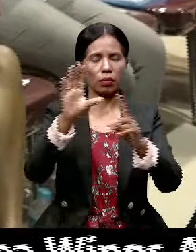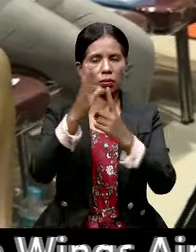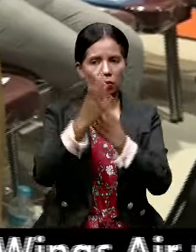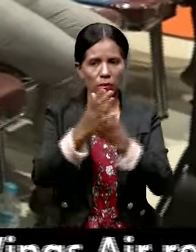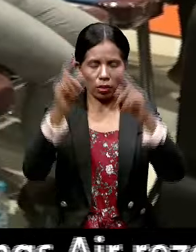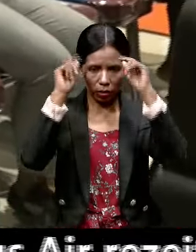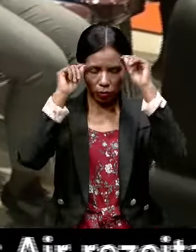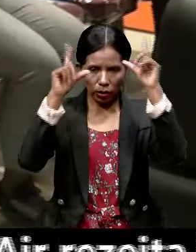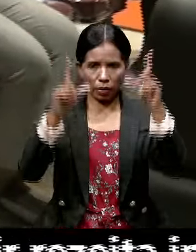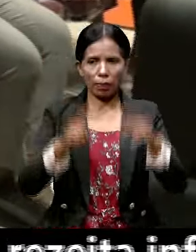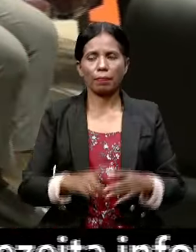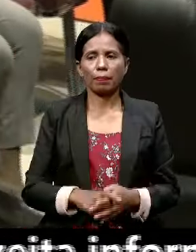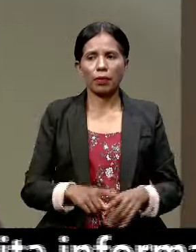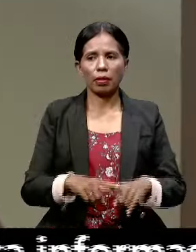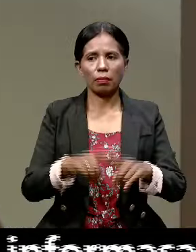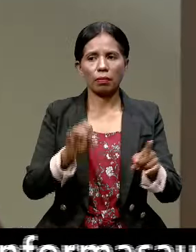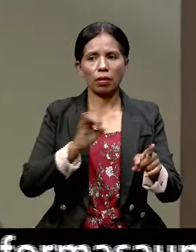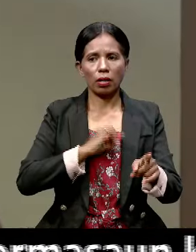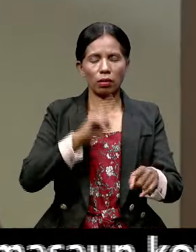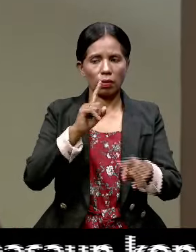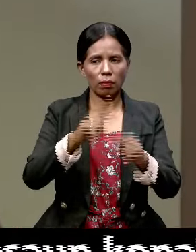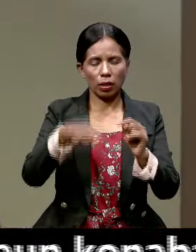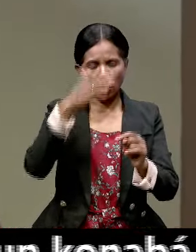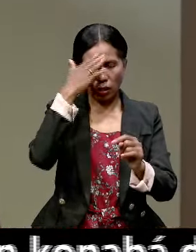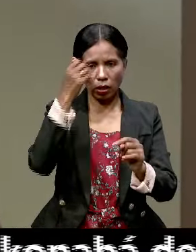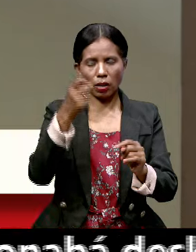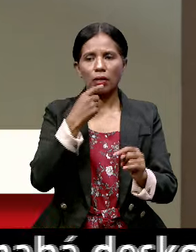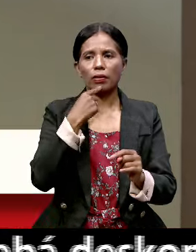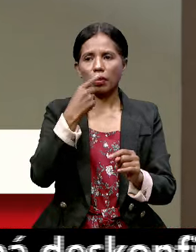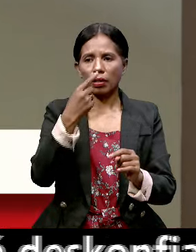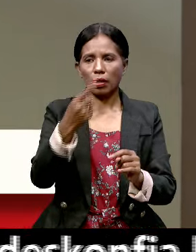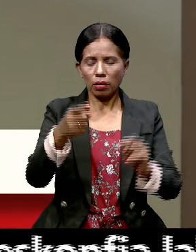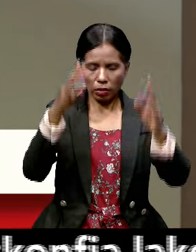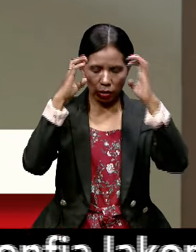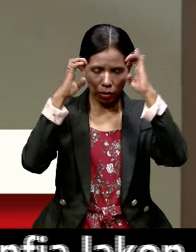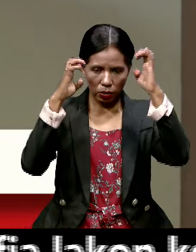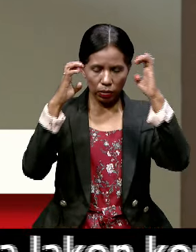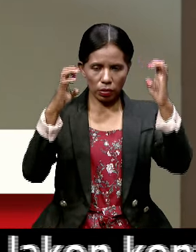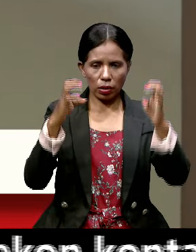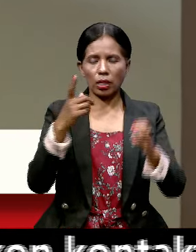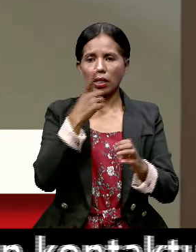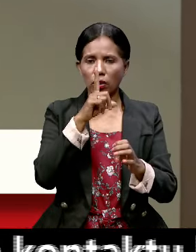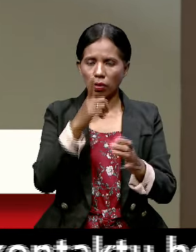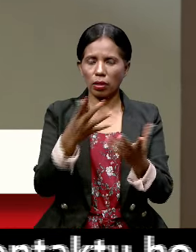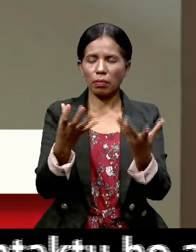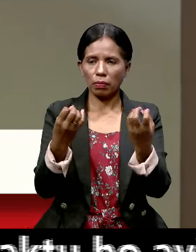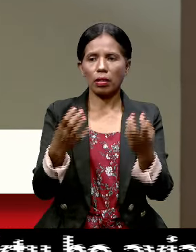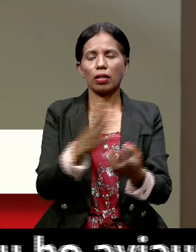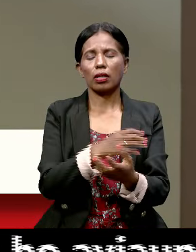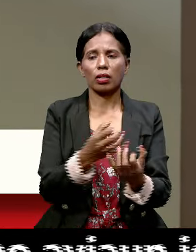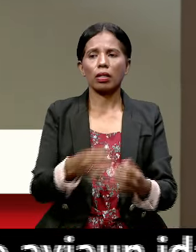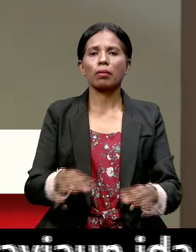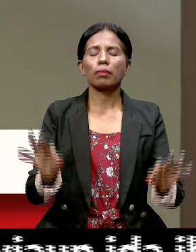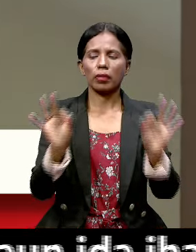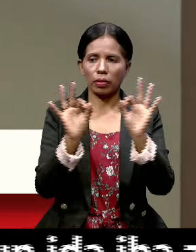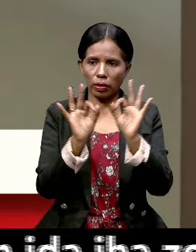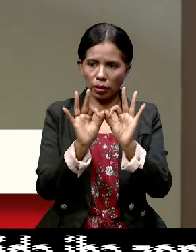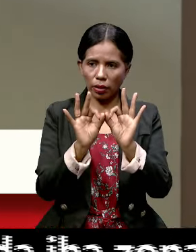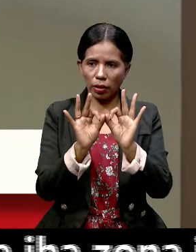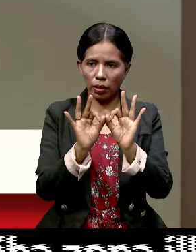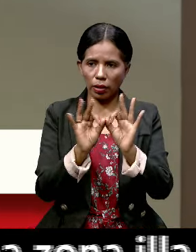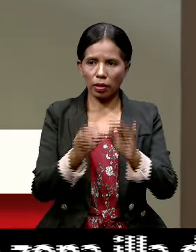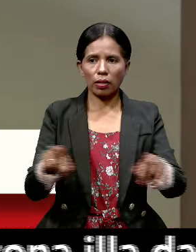Timor-Leste. Mas bem, aula bela haluka, a tu temi, educação multilíngua, minha importância, a